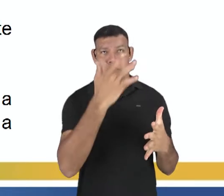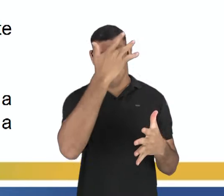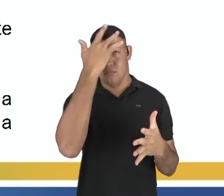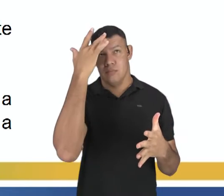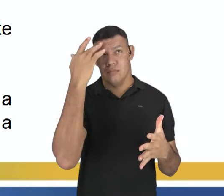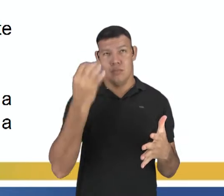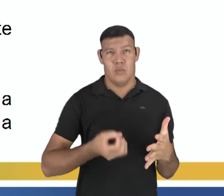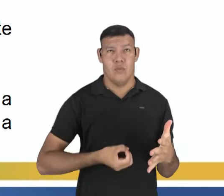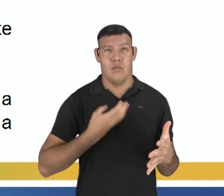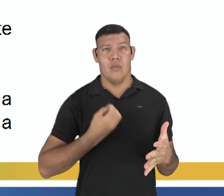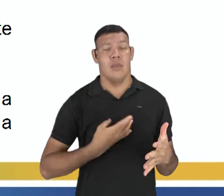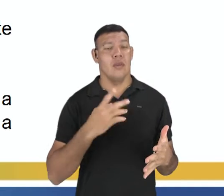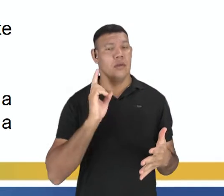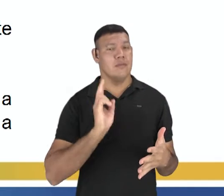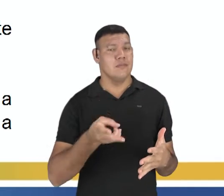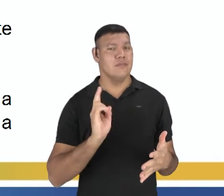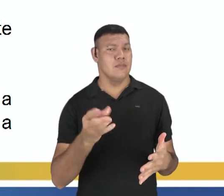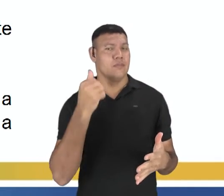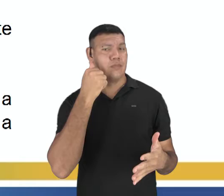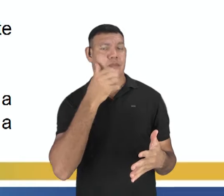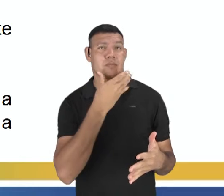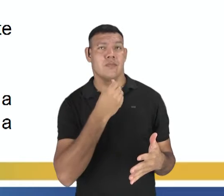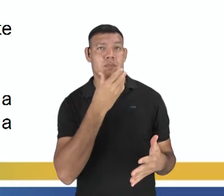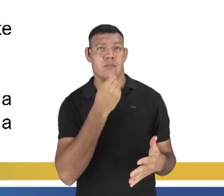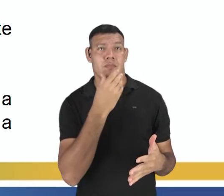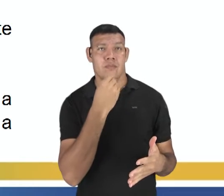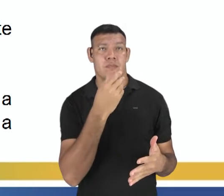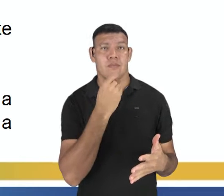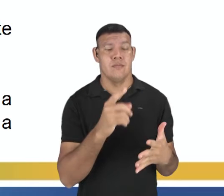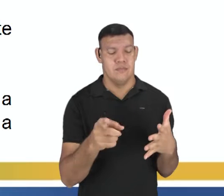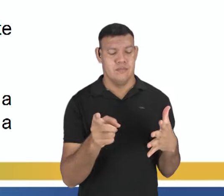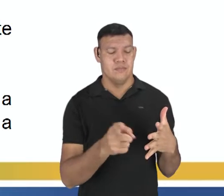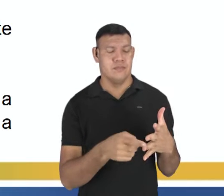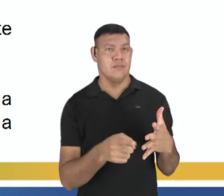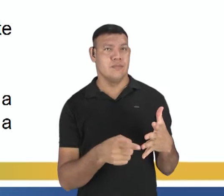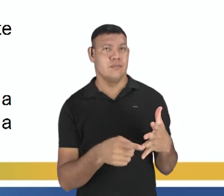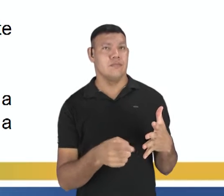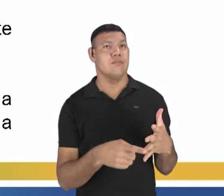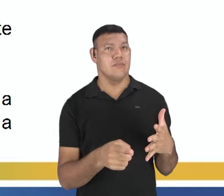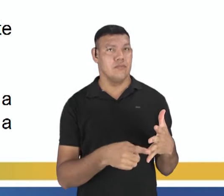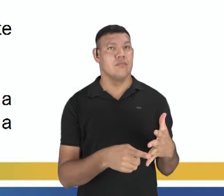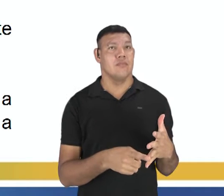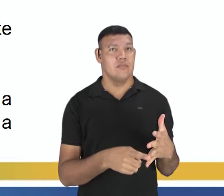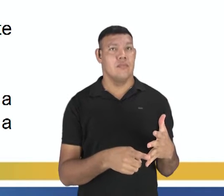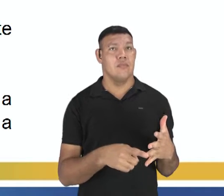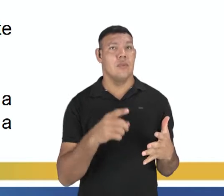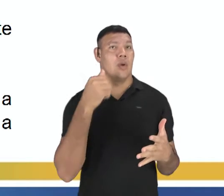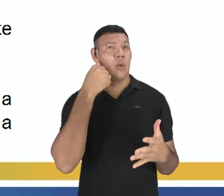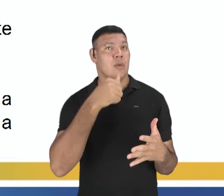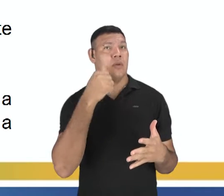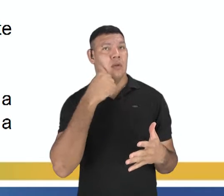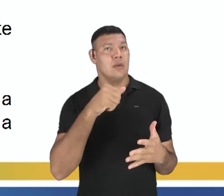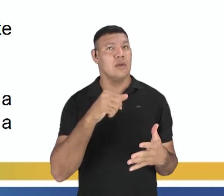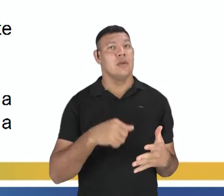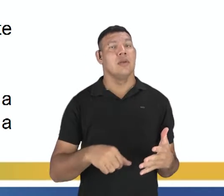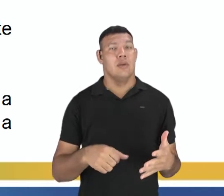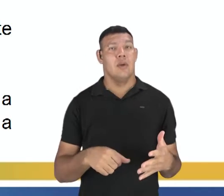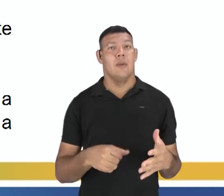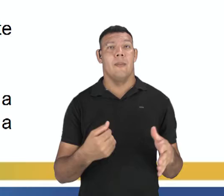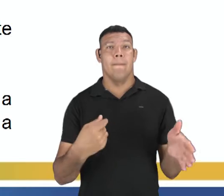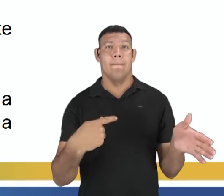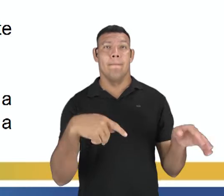sempre masculino. A dama, a senhora, é membro da corte. O trovador se diz